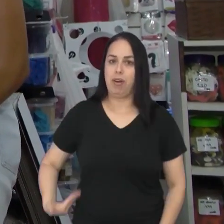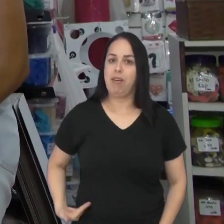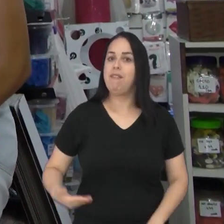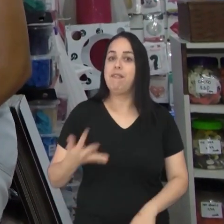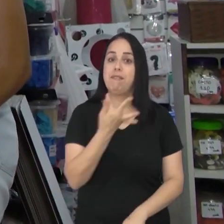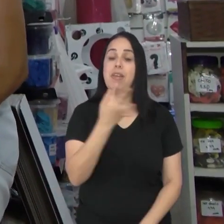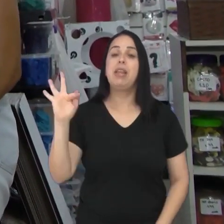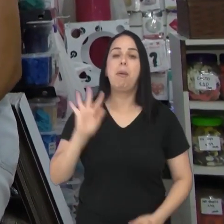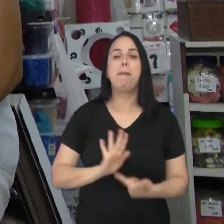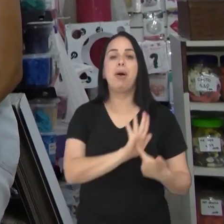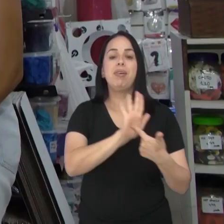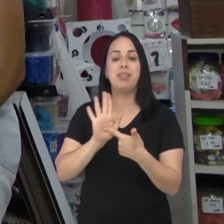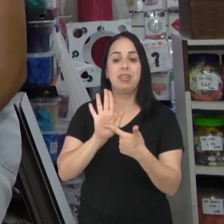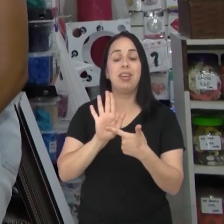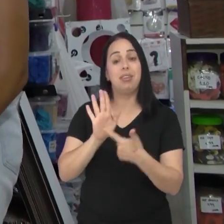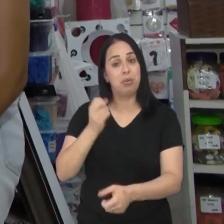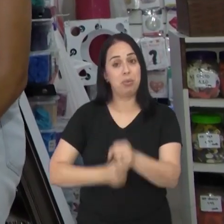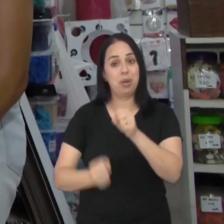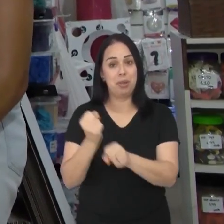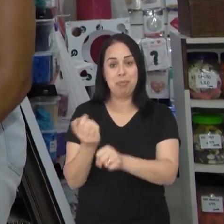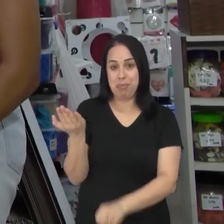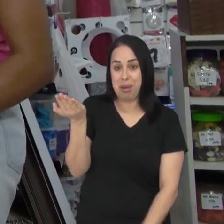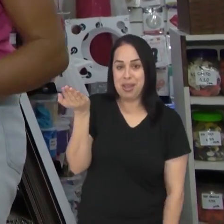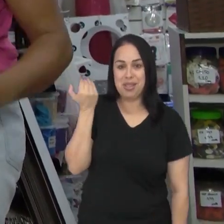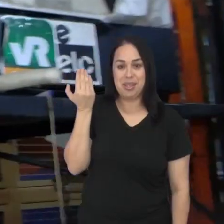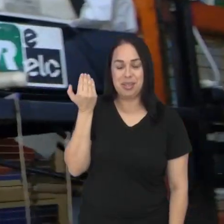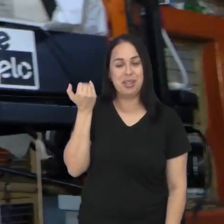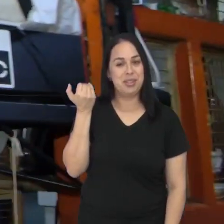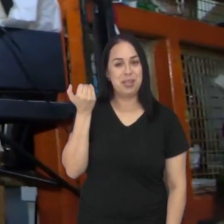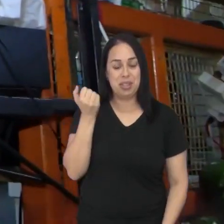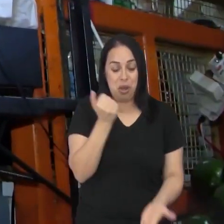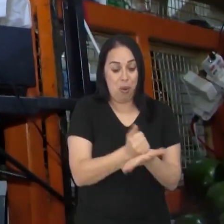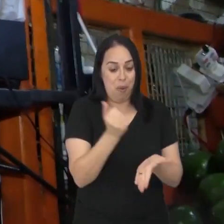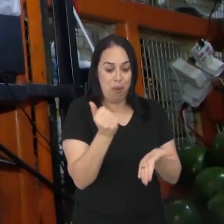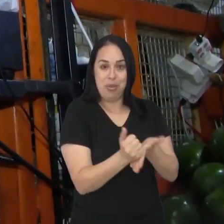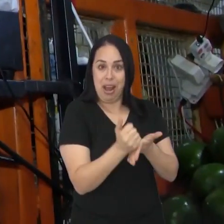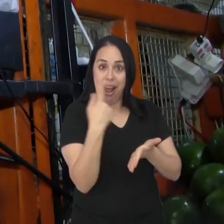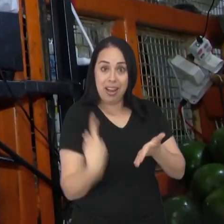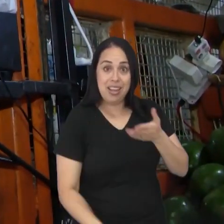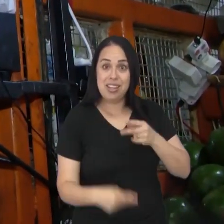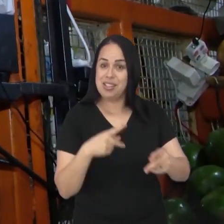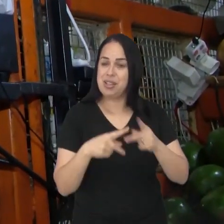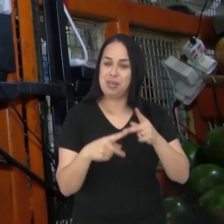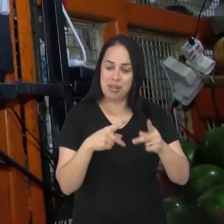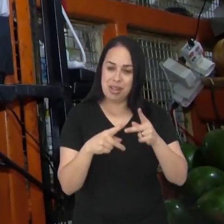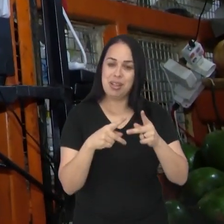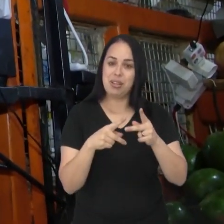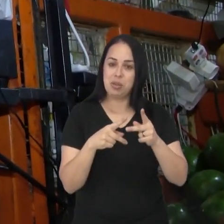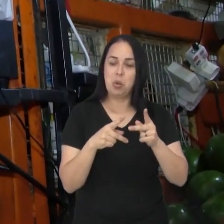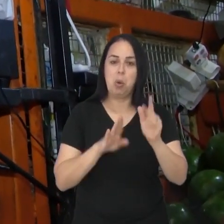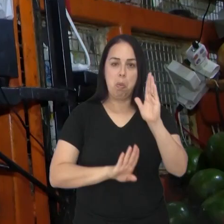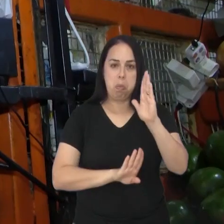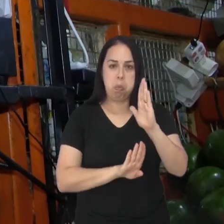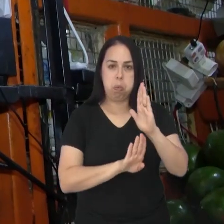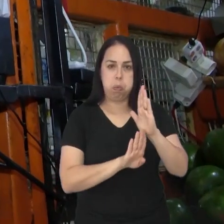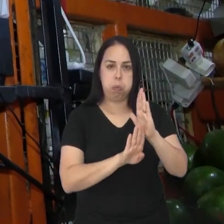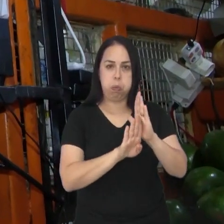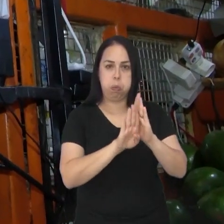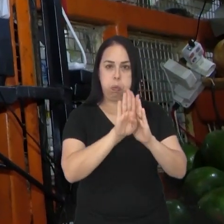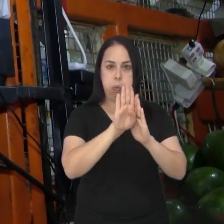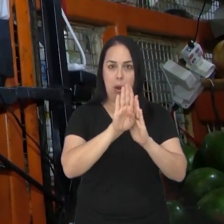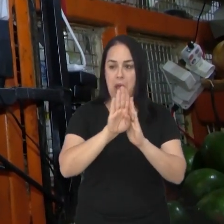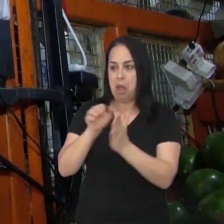Governo Federal, mostram que em 2023 as contratações em São José dos Campos superaram